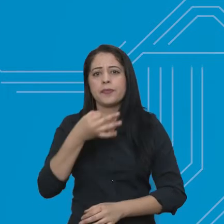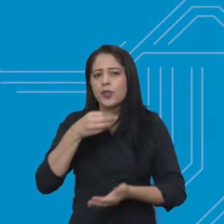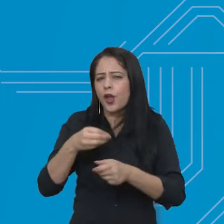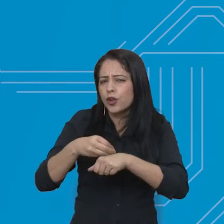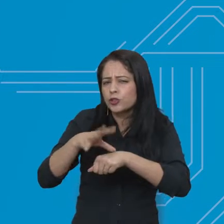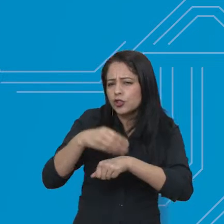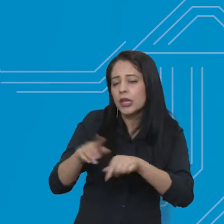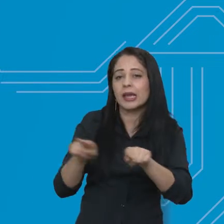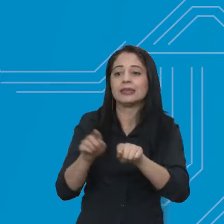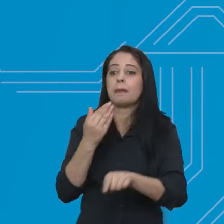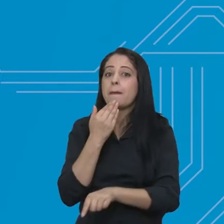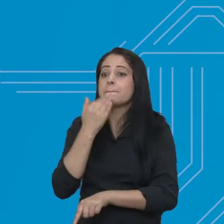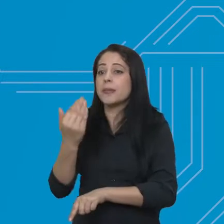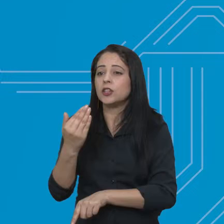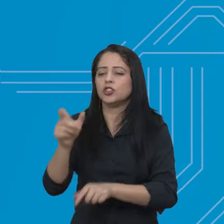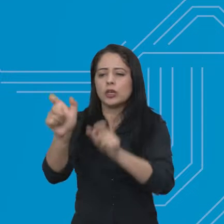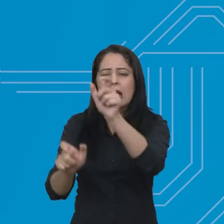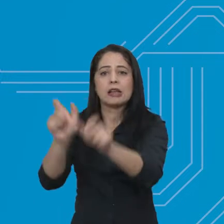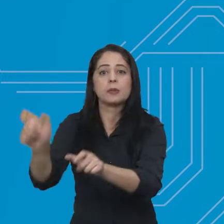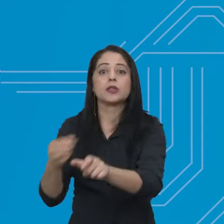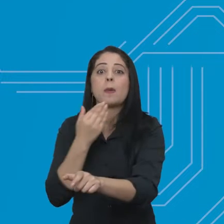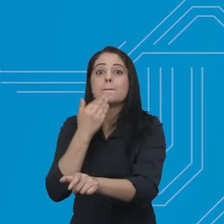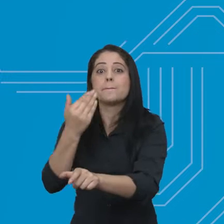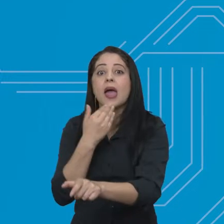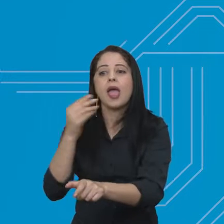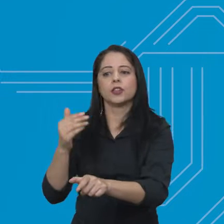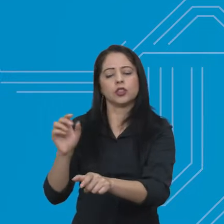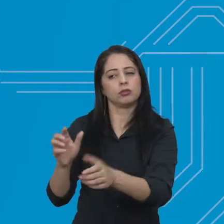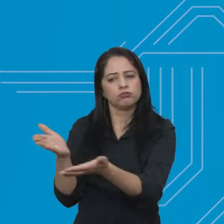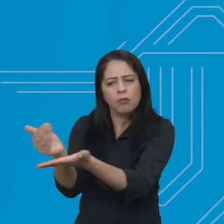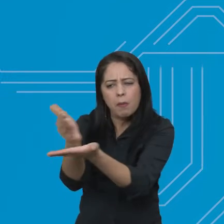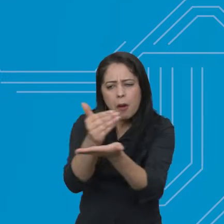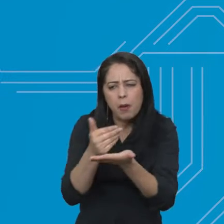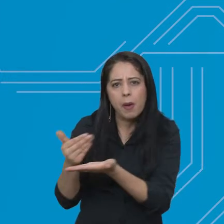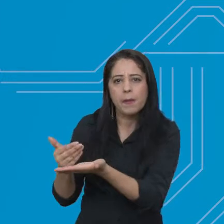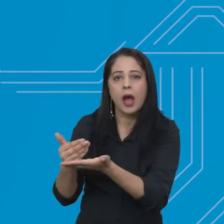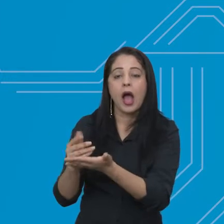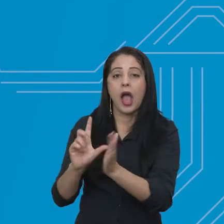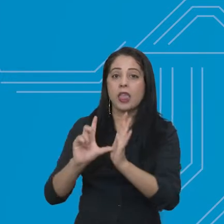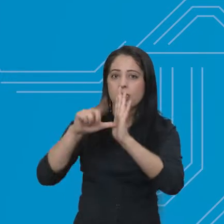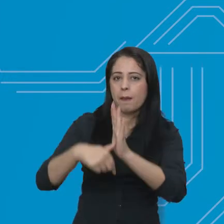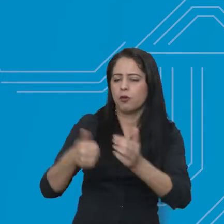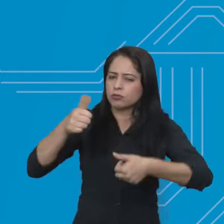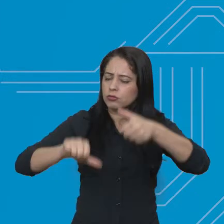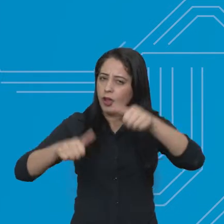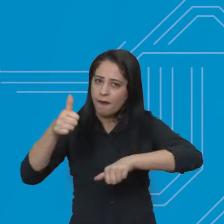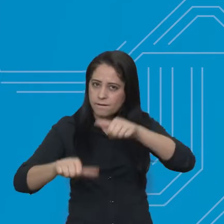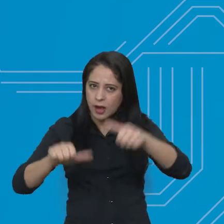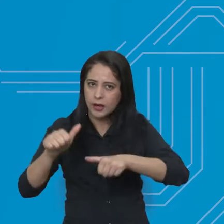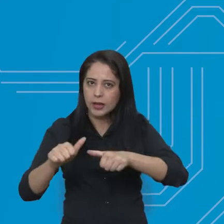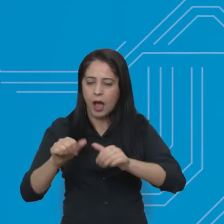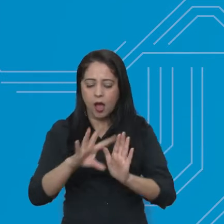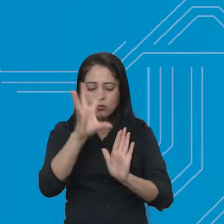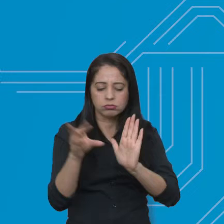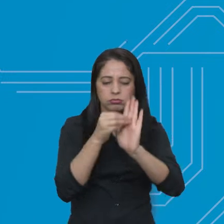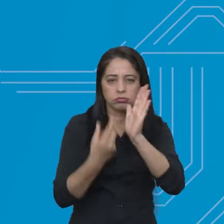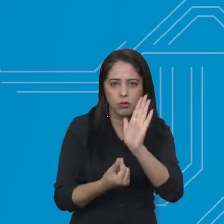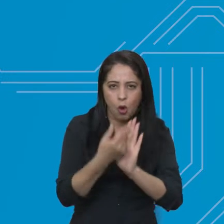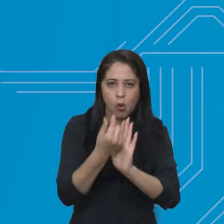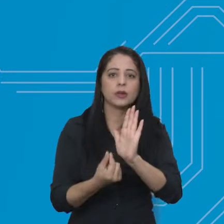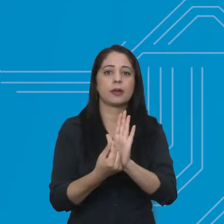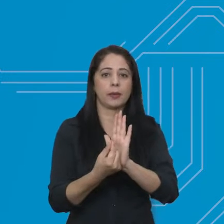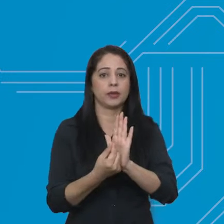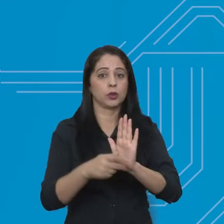As sugestões e reivindicações apresentadas pela população serão avaliadas pelo Executivo e poderão compor o orçamento